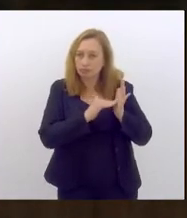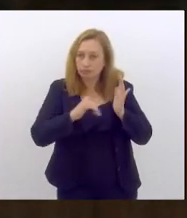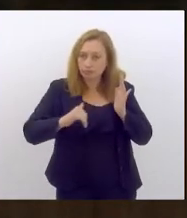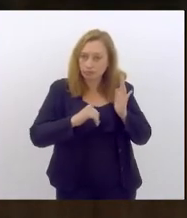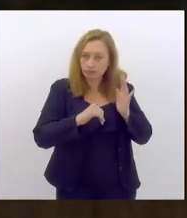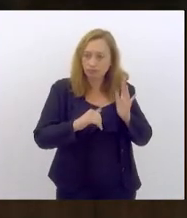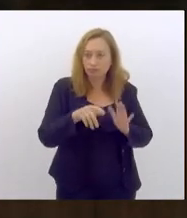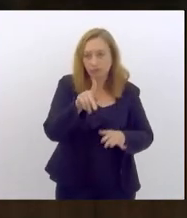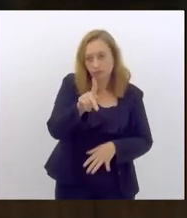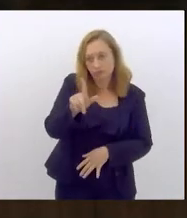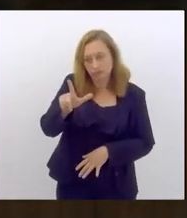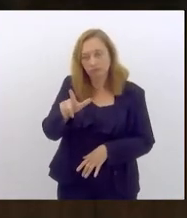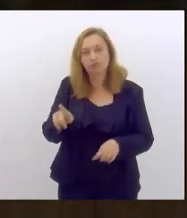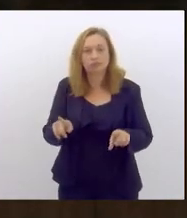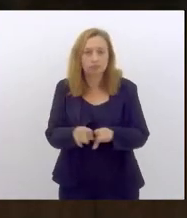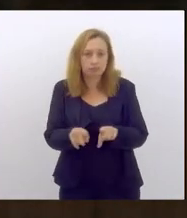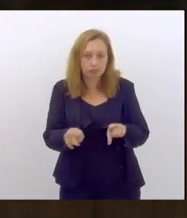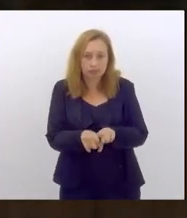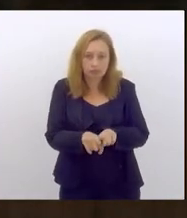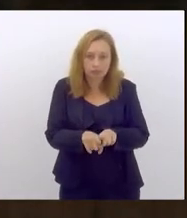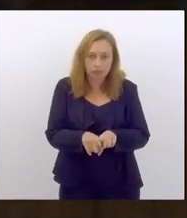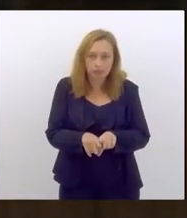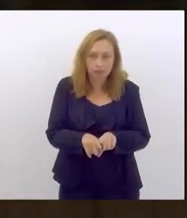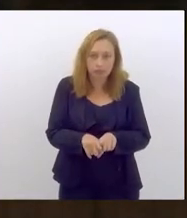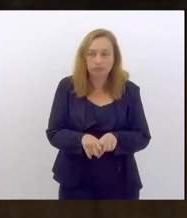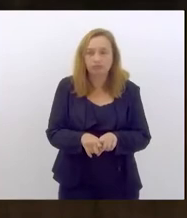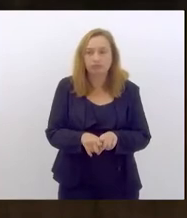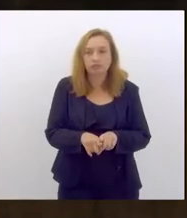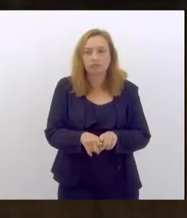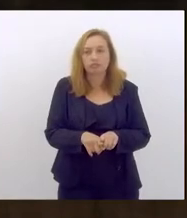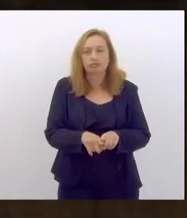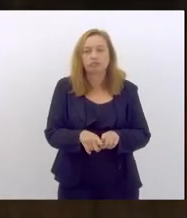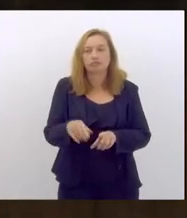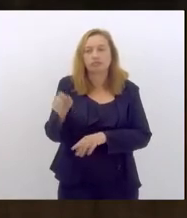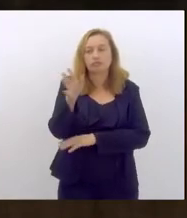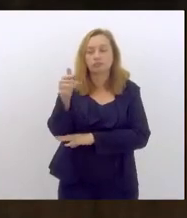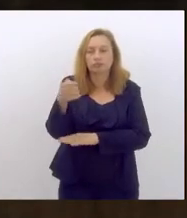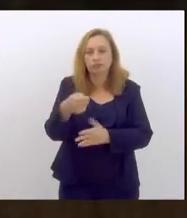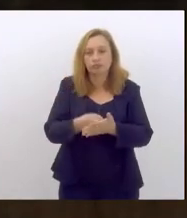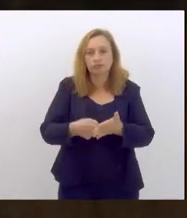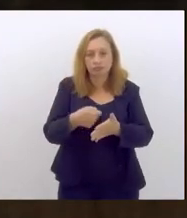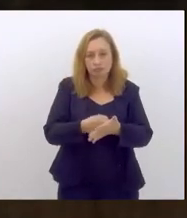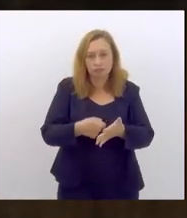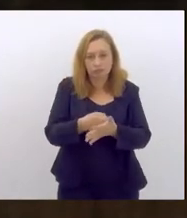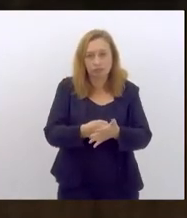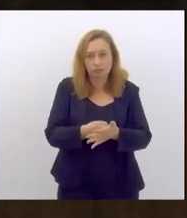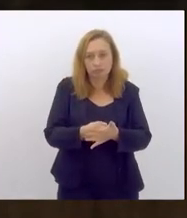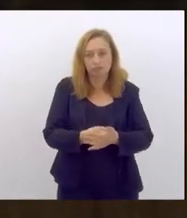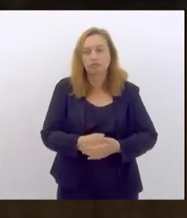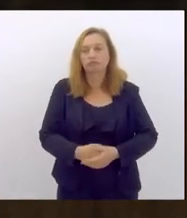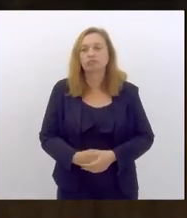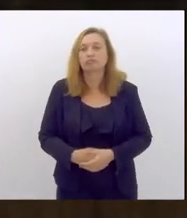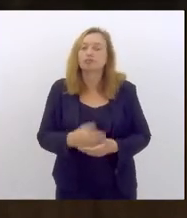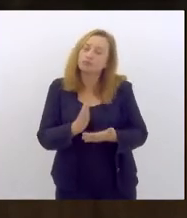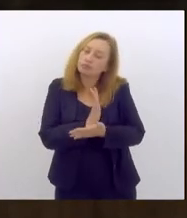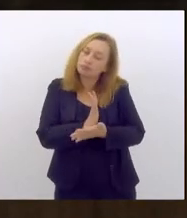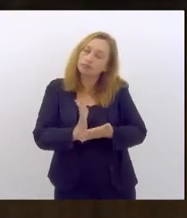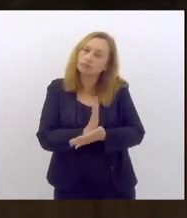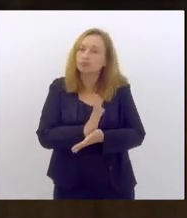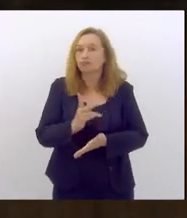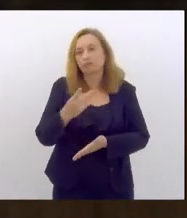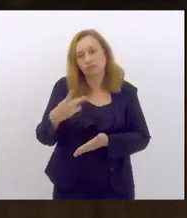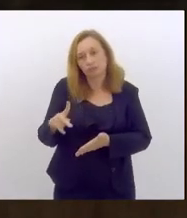seus PLs também, que dizem respeito às suas bandeiras de luta, que alguns deles